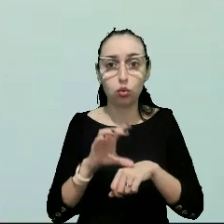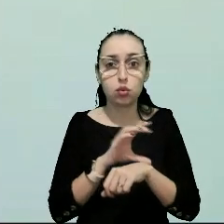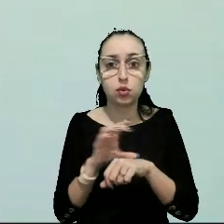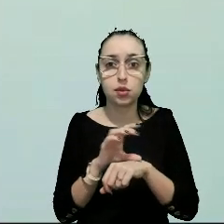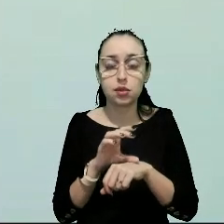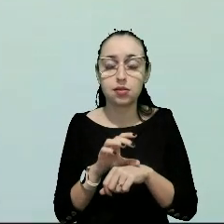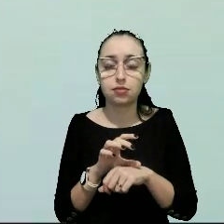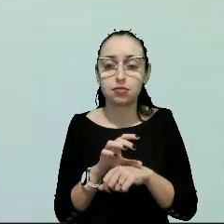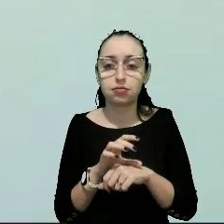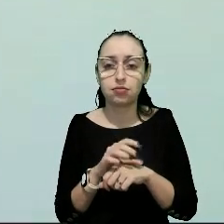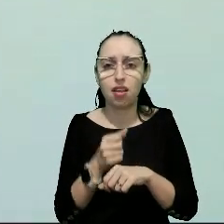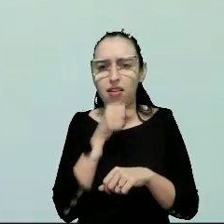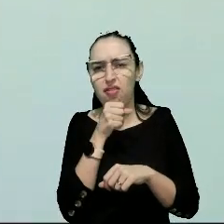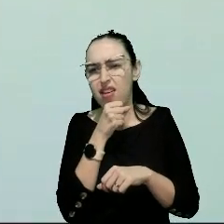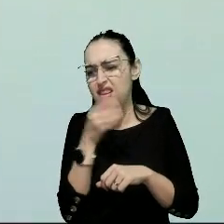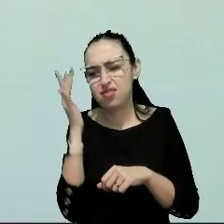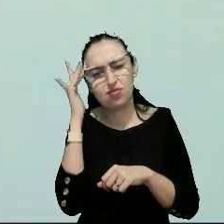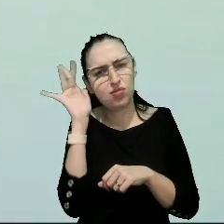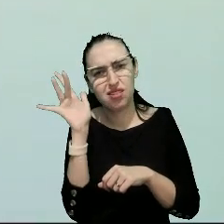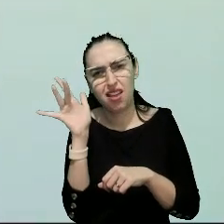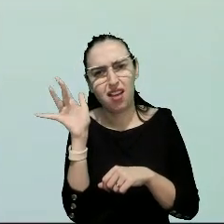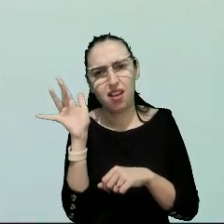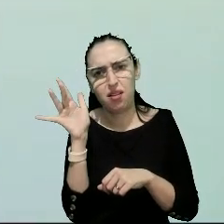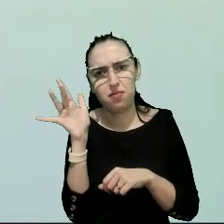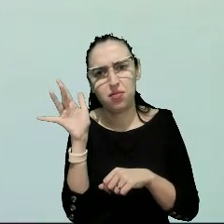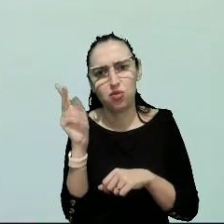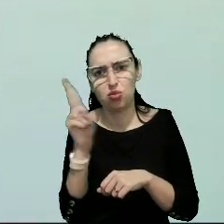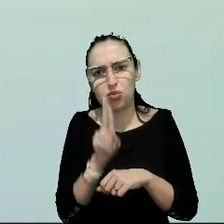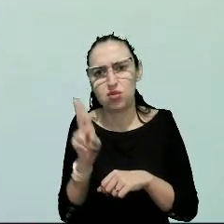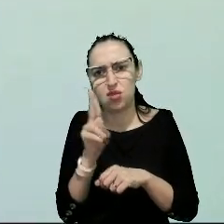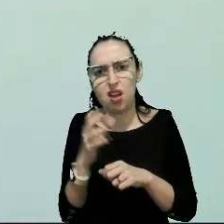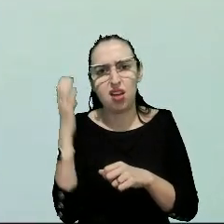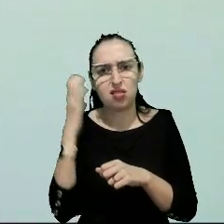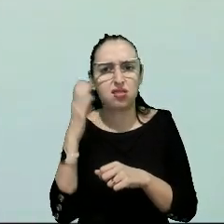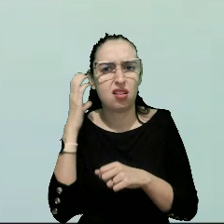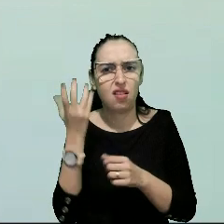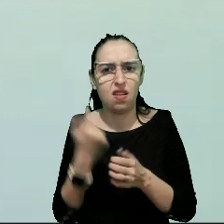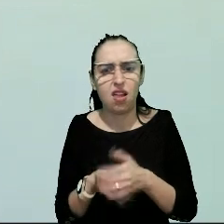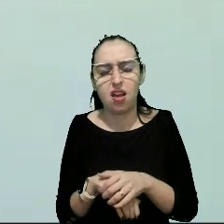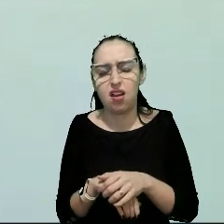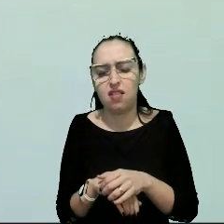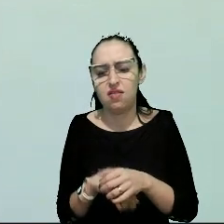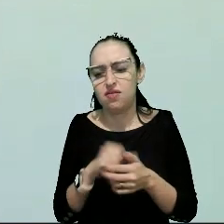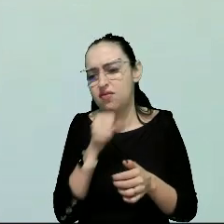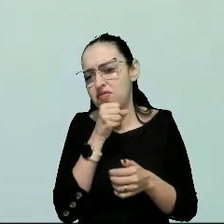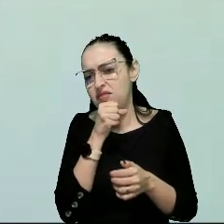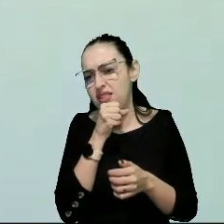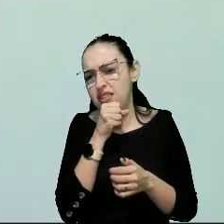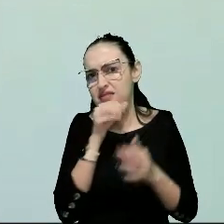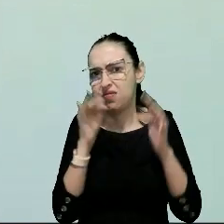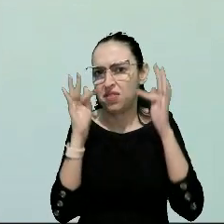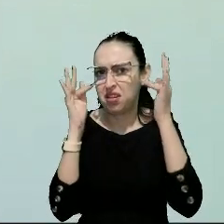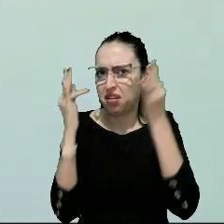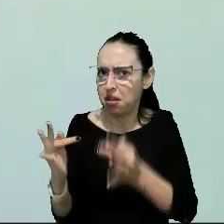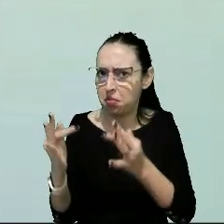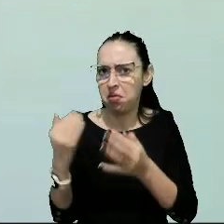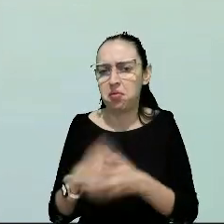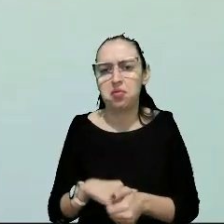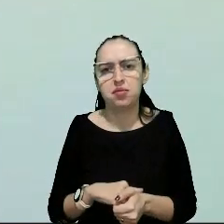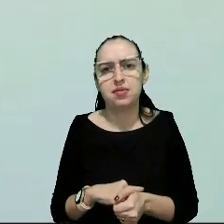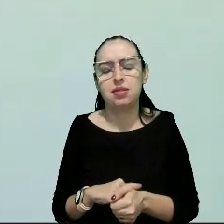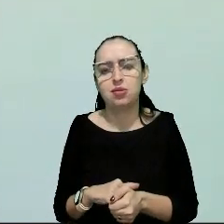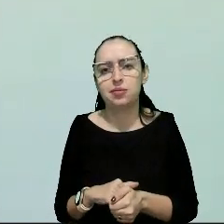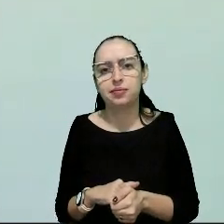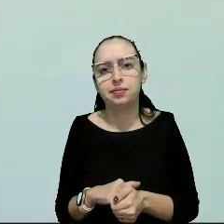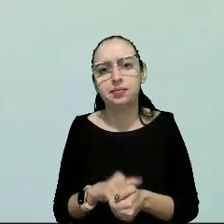o curso. Ah, velho não sabe usar celular, velho é teimoso,